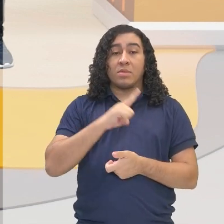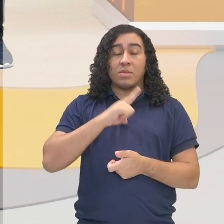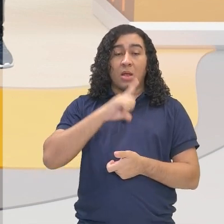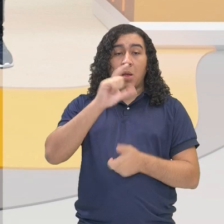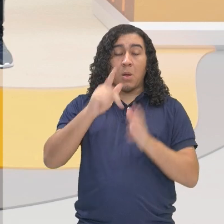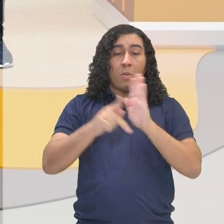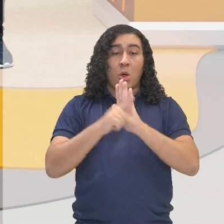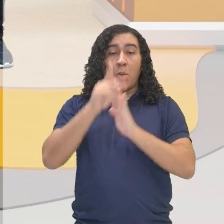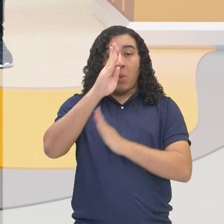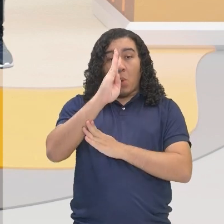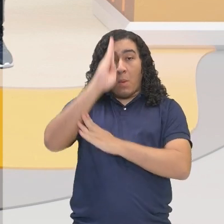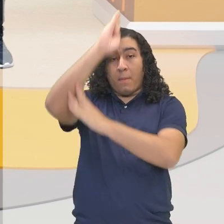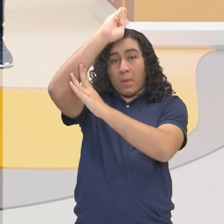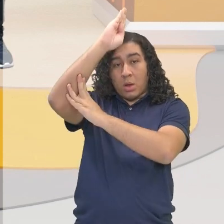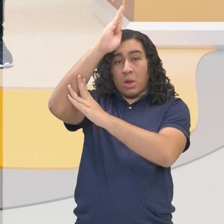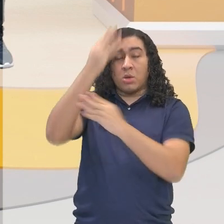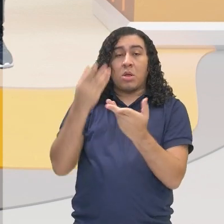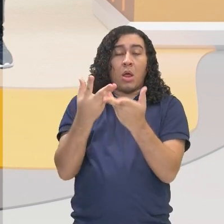476.